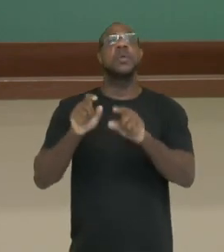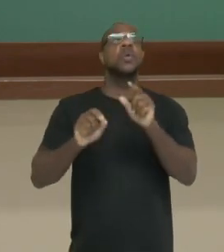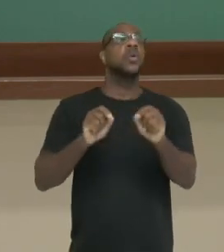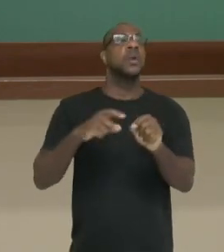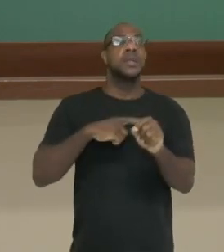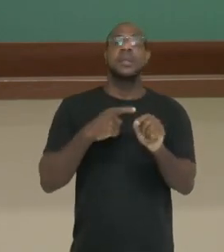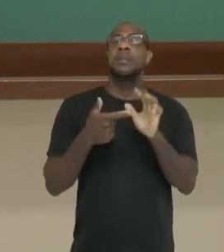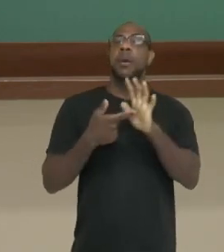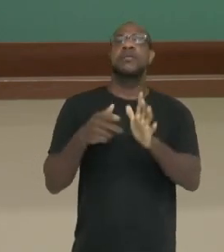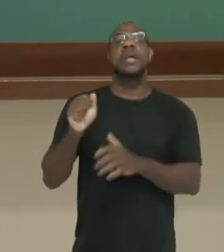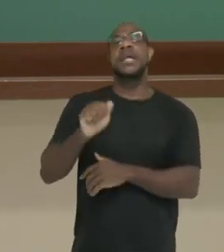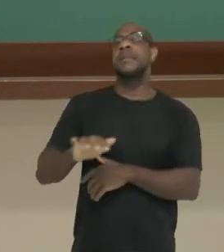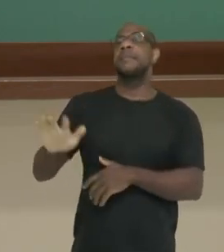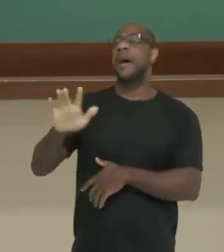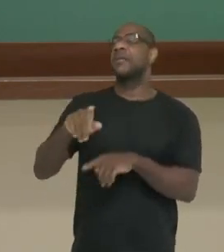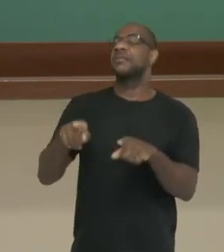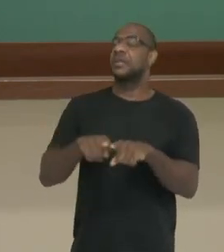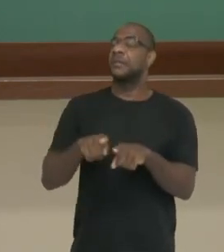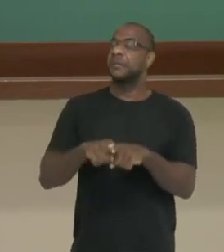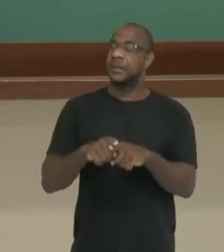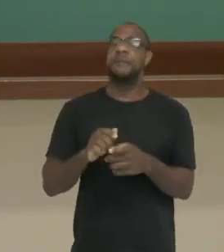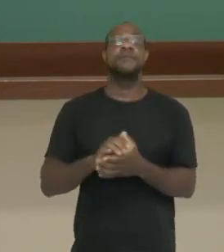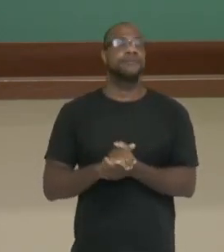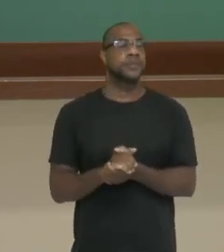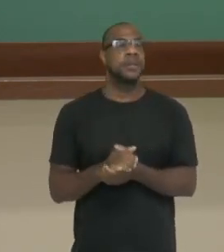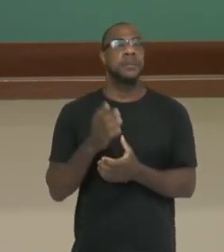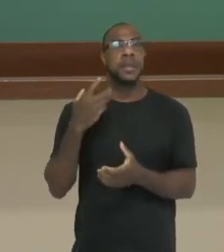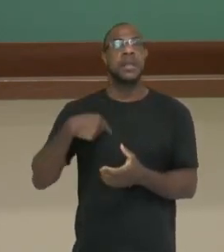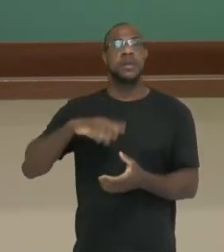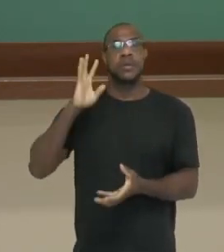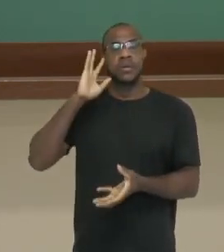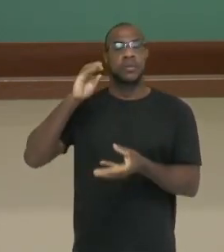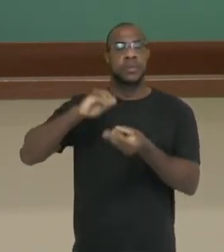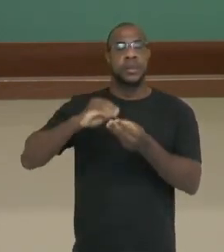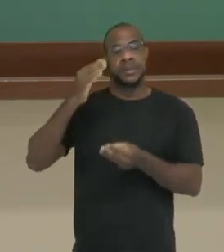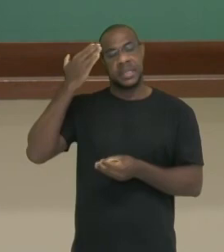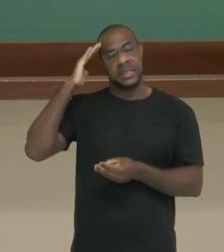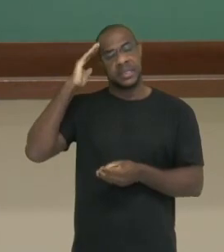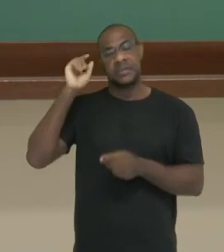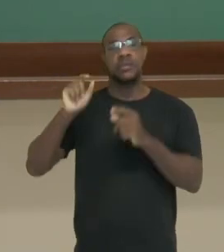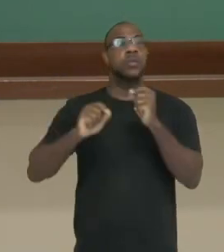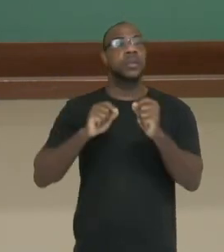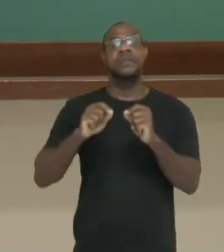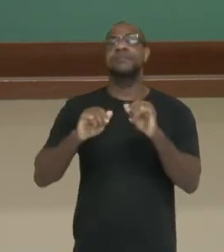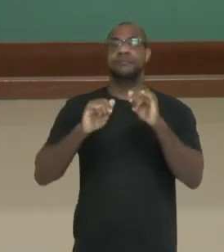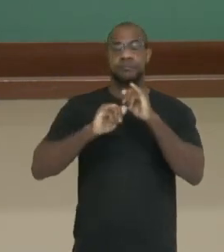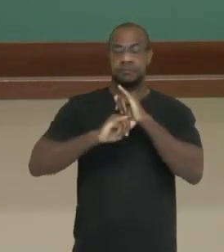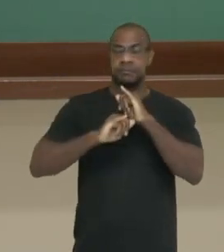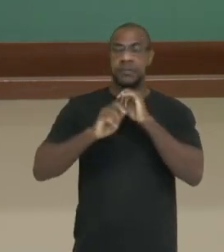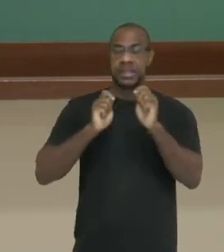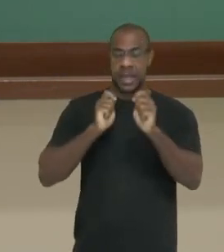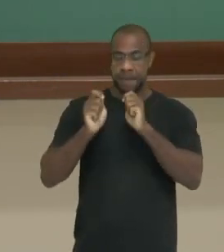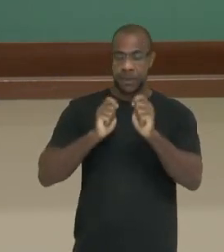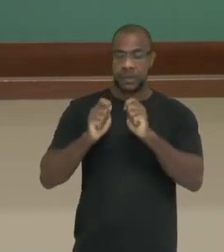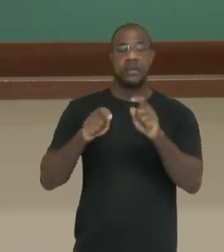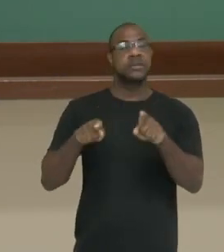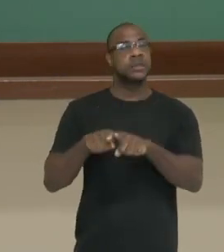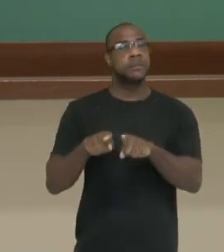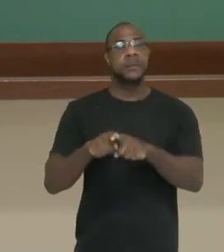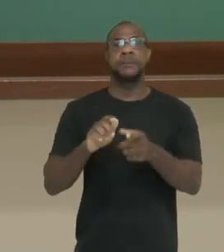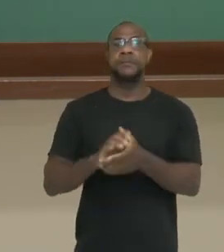também imagens, ilustrações que contribuem para a gente compreender a totalidade da reportagem, né? Então, os infográficos